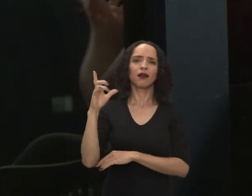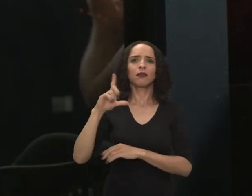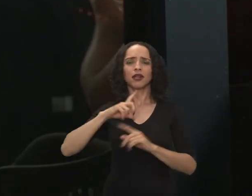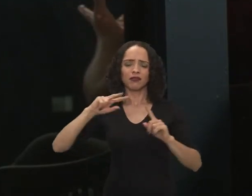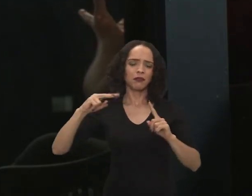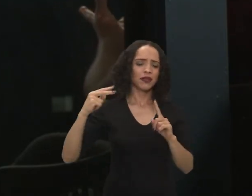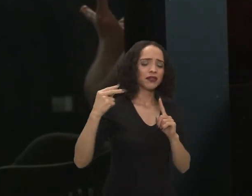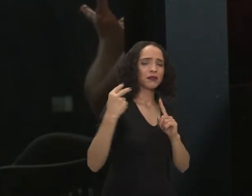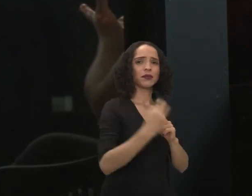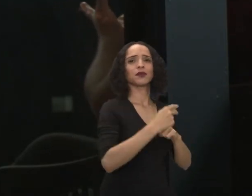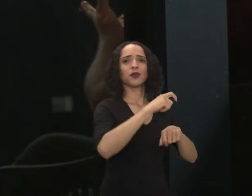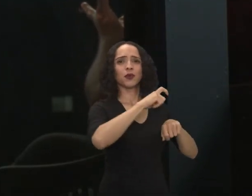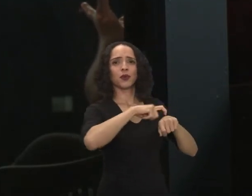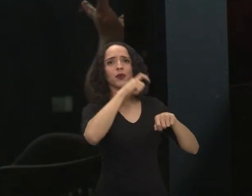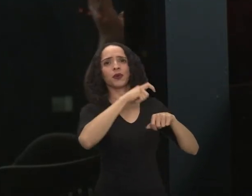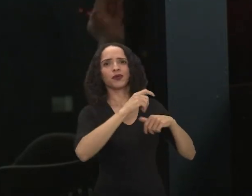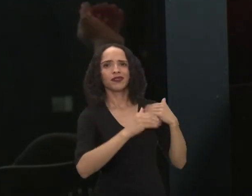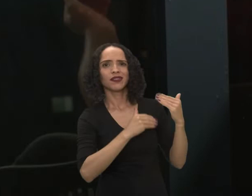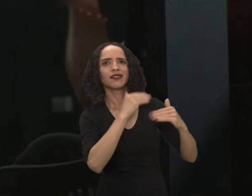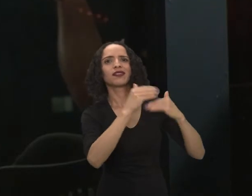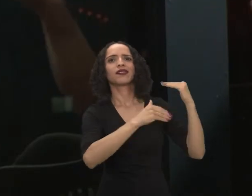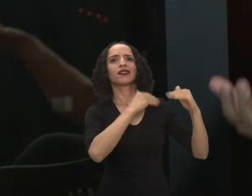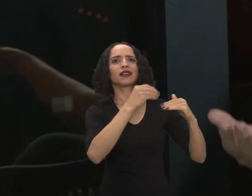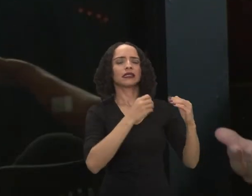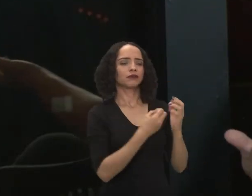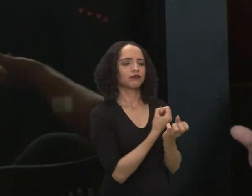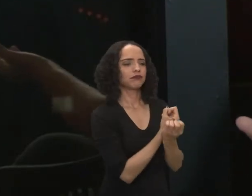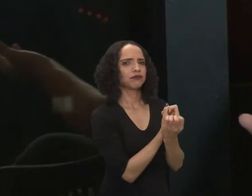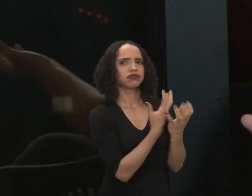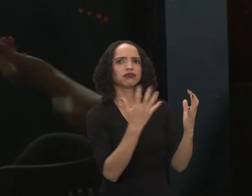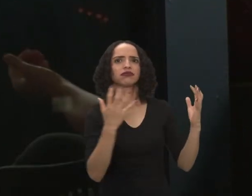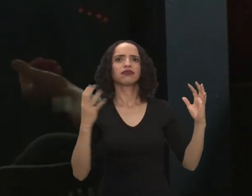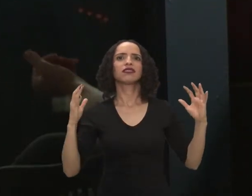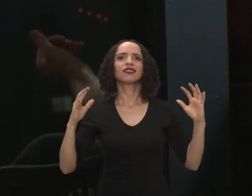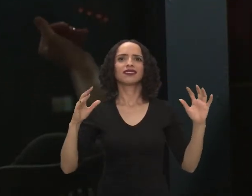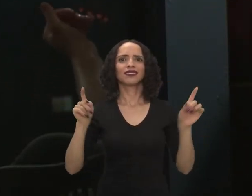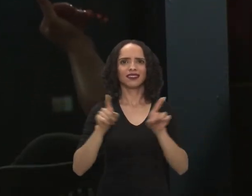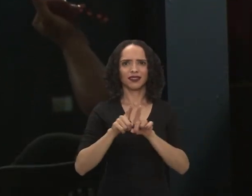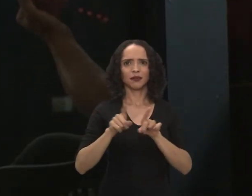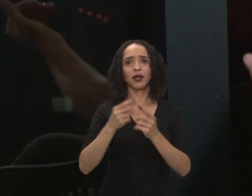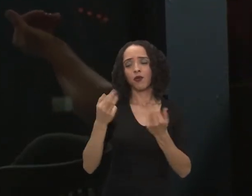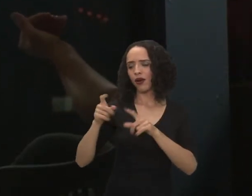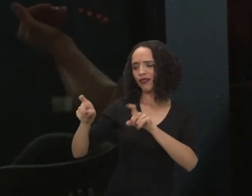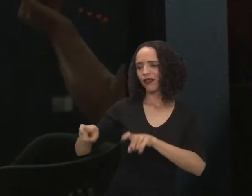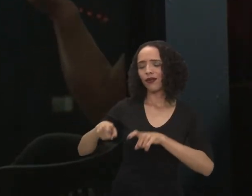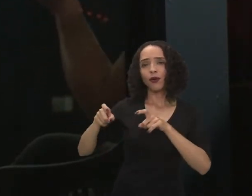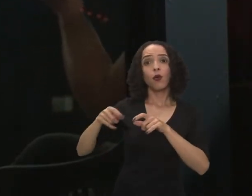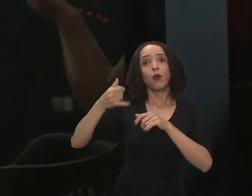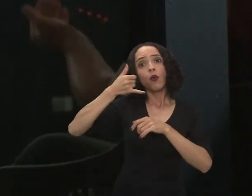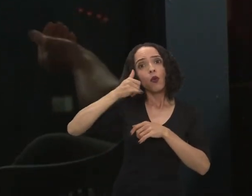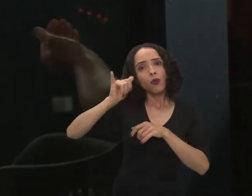da sua perspectiva produtiva, né? O produtor rural é a mesma coisa. E aí,